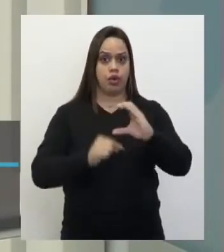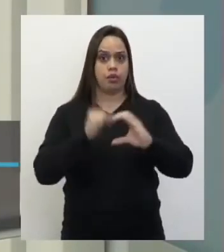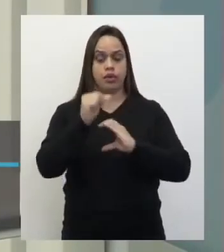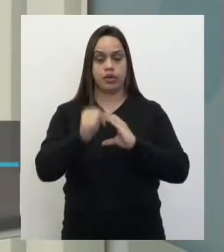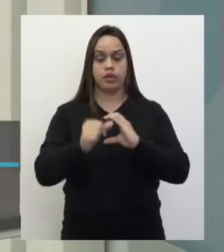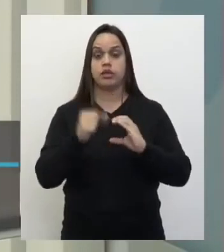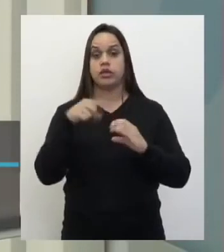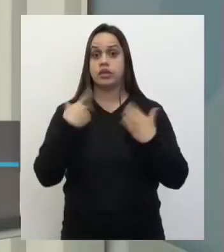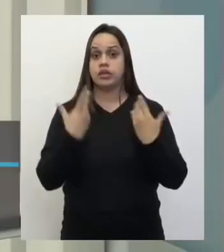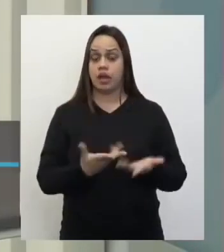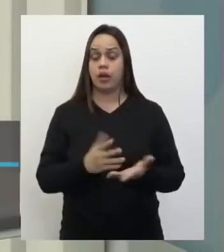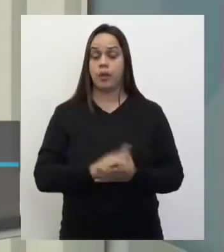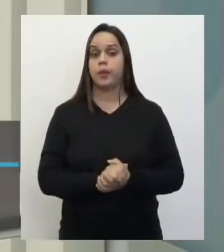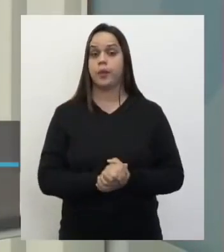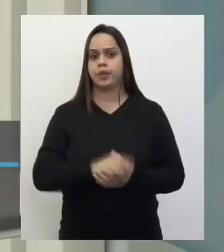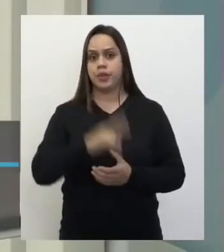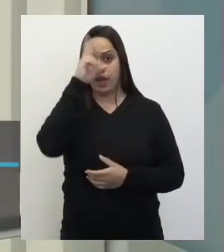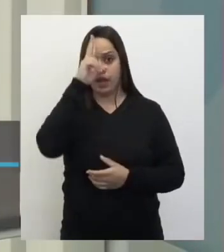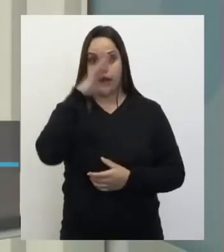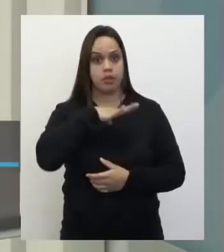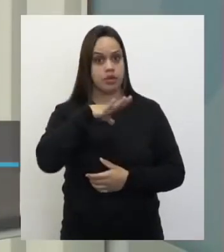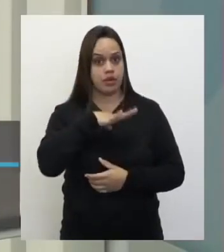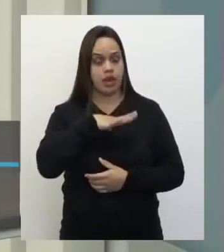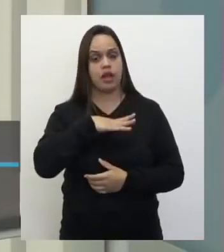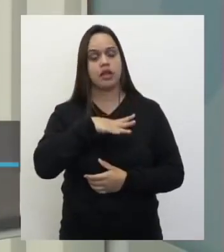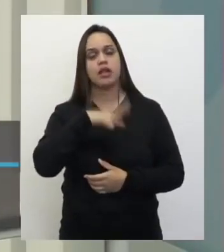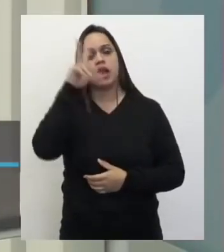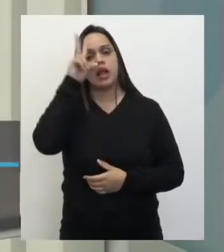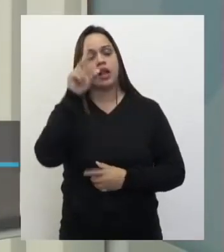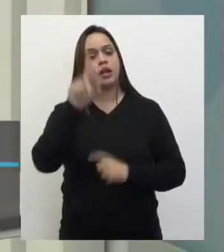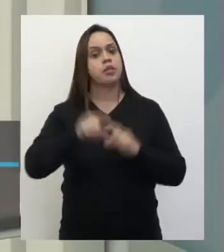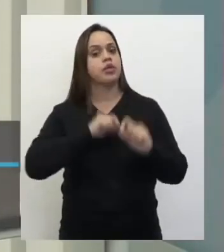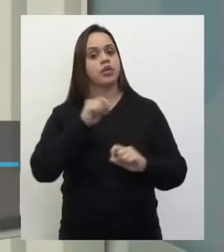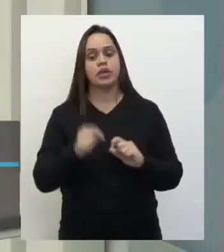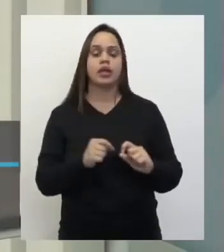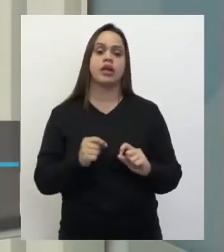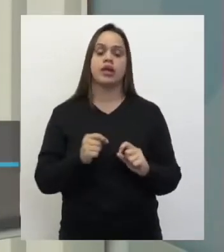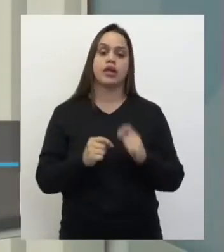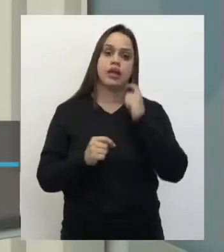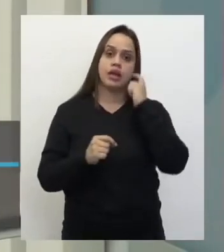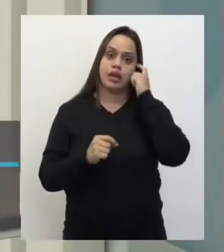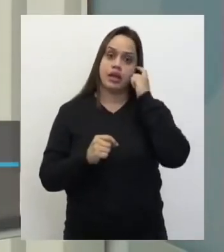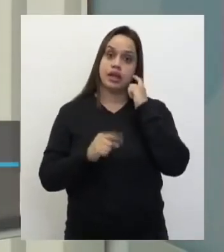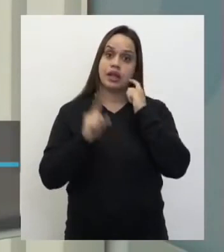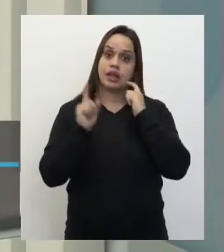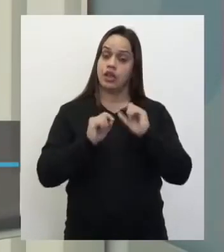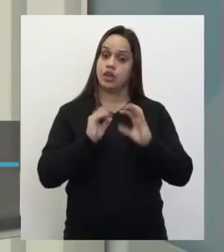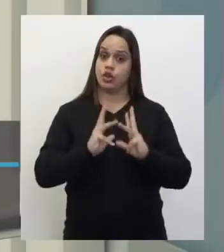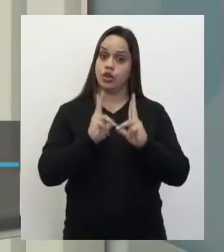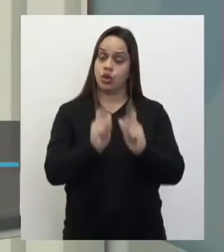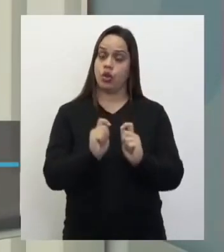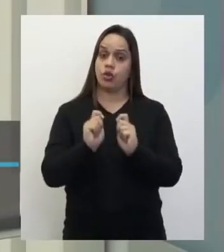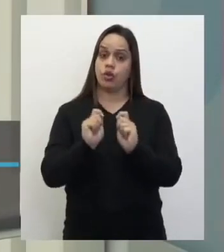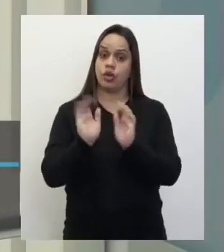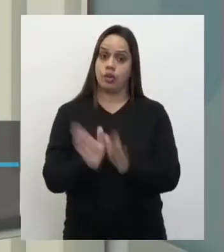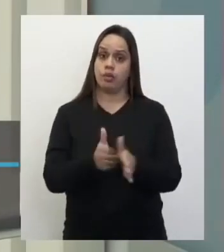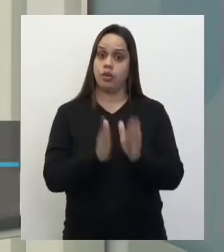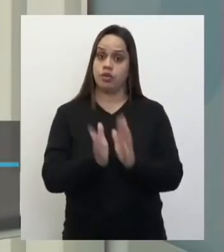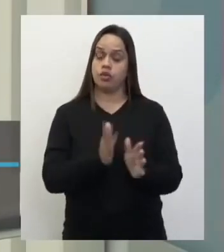é importante, lembrou de cidade? Vamos lembrar que a sua produção também